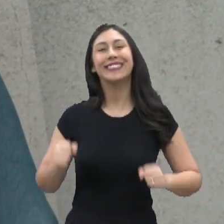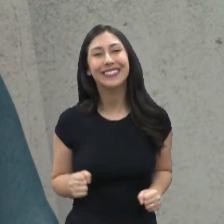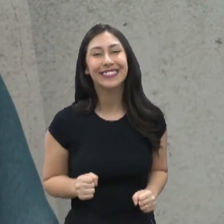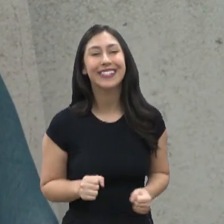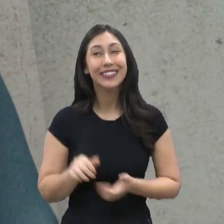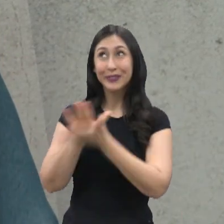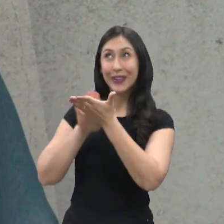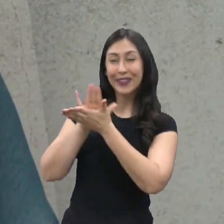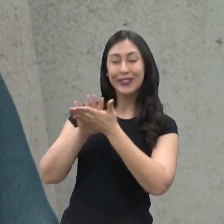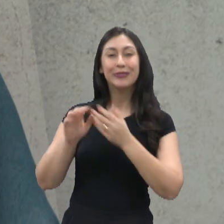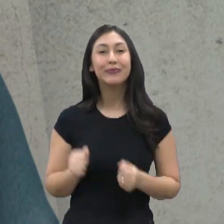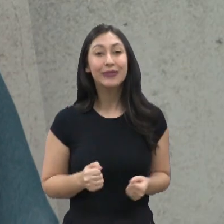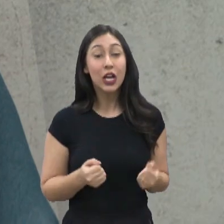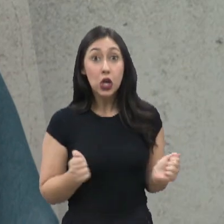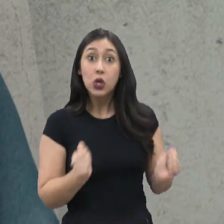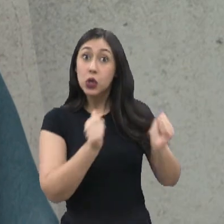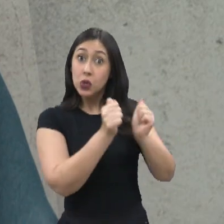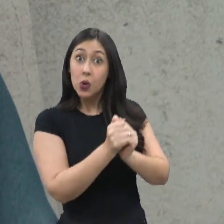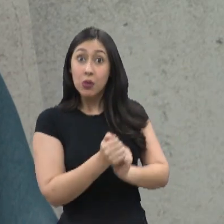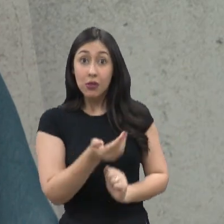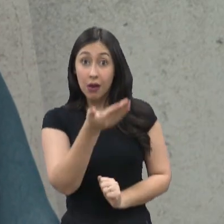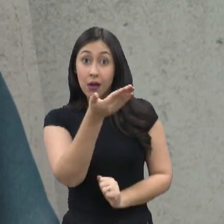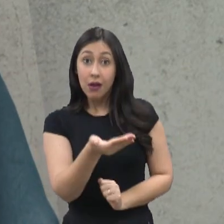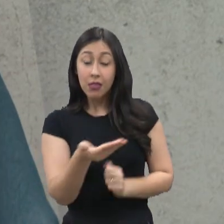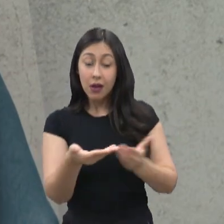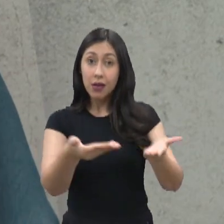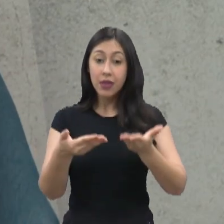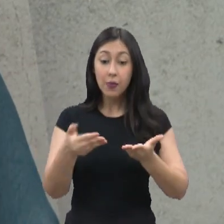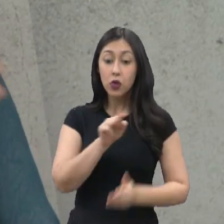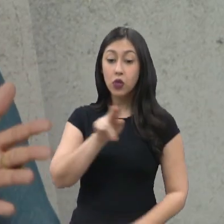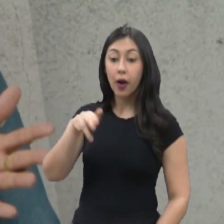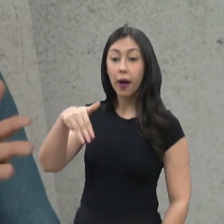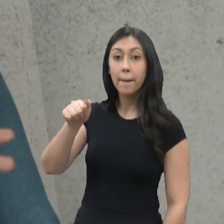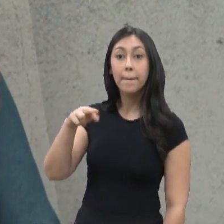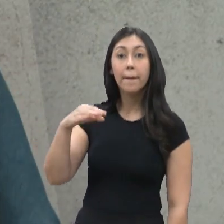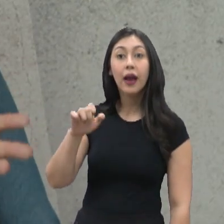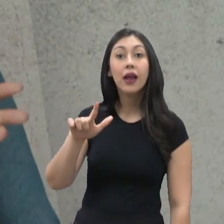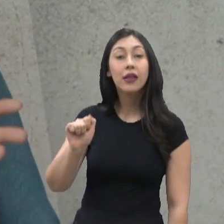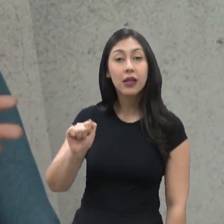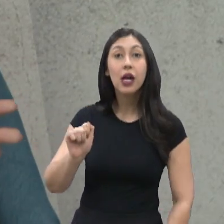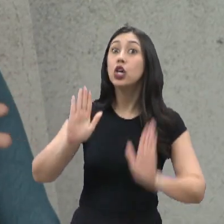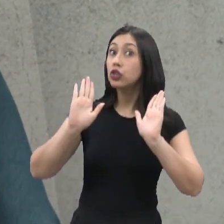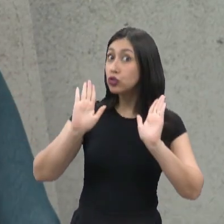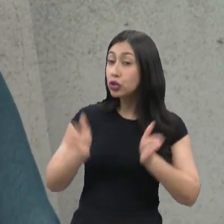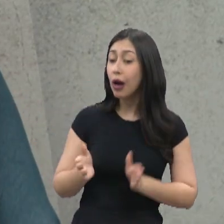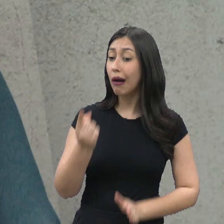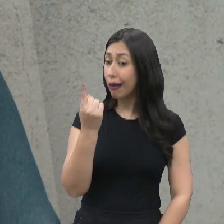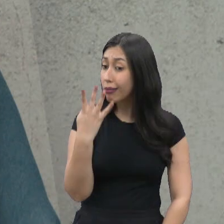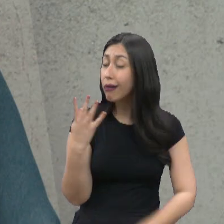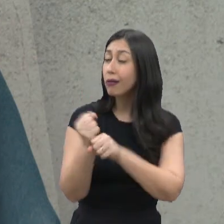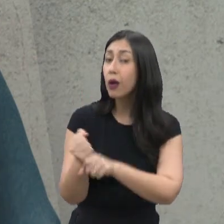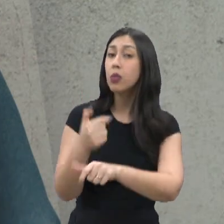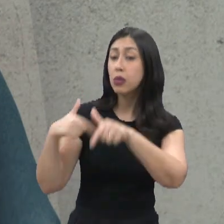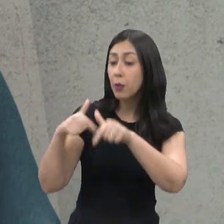viu? E aqui no estúdio recebo a Marcela Sotili, que está há 14 anos na área e vai nos